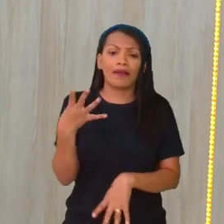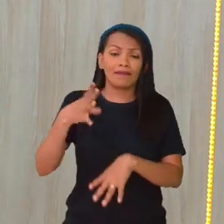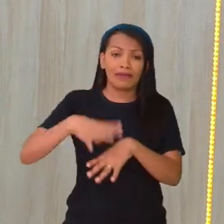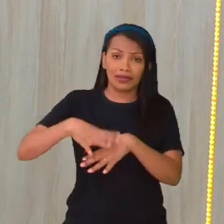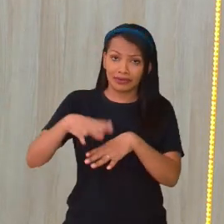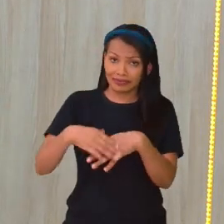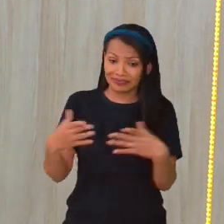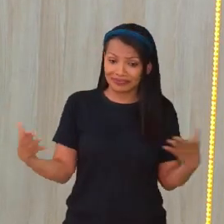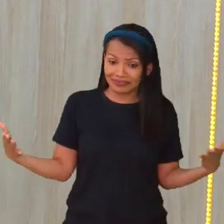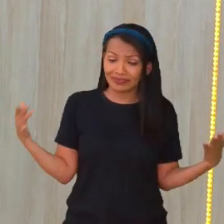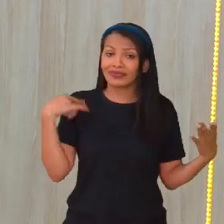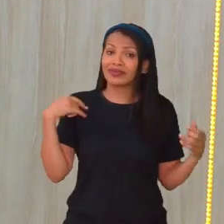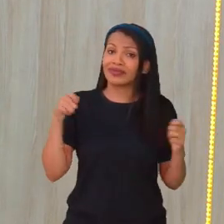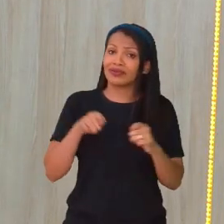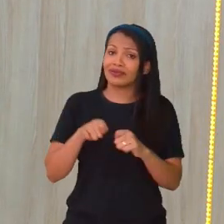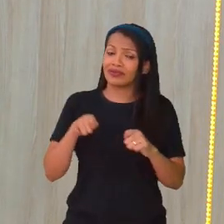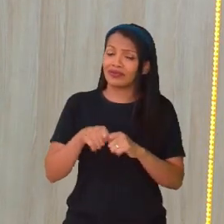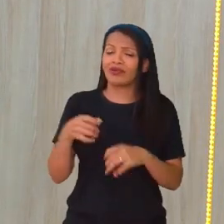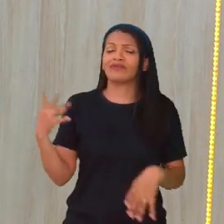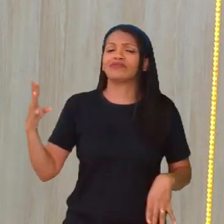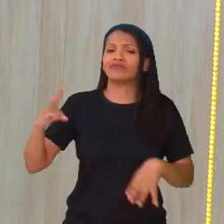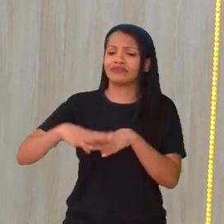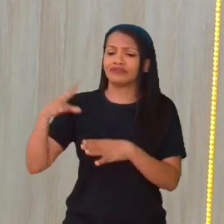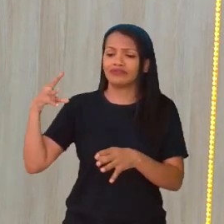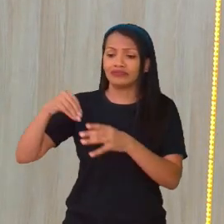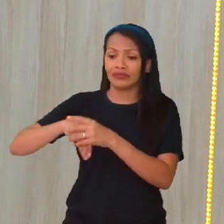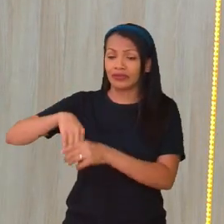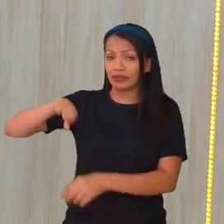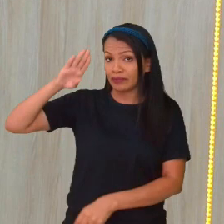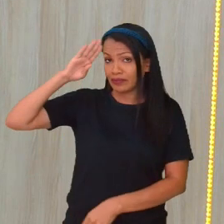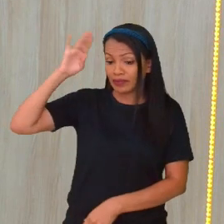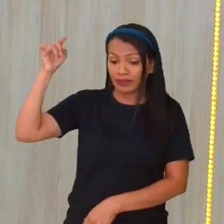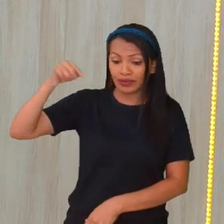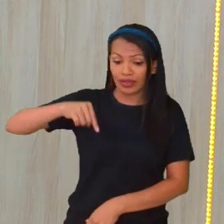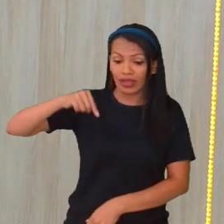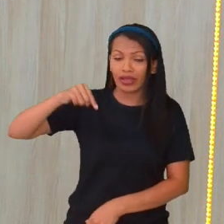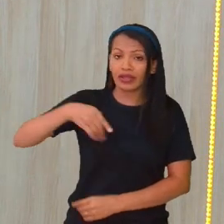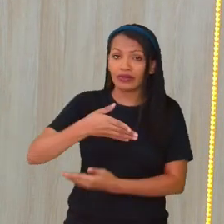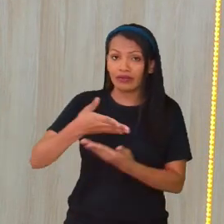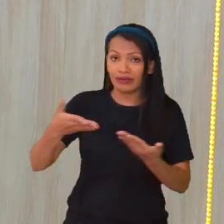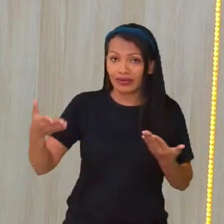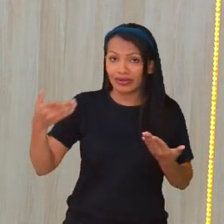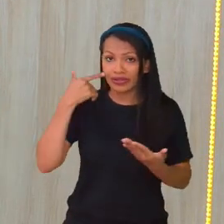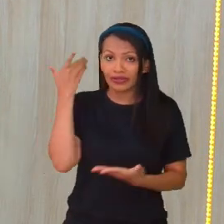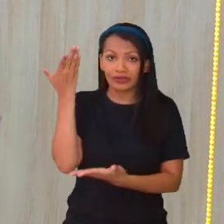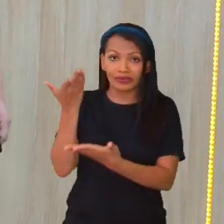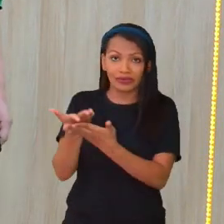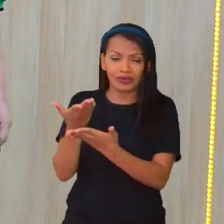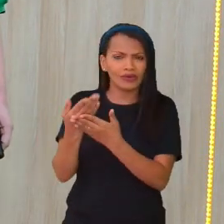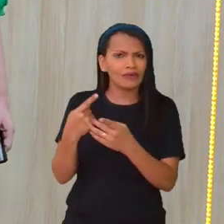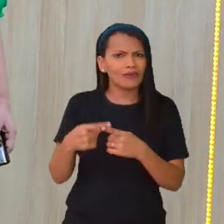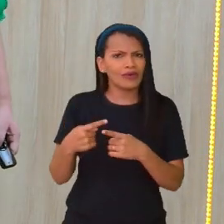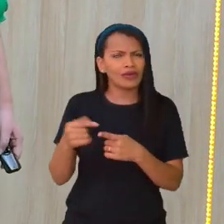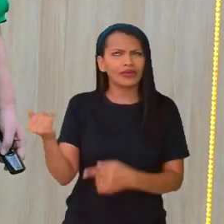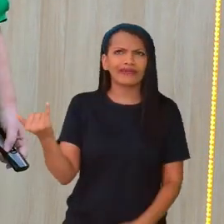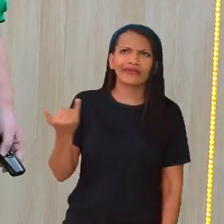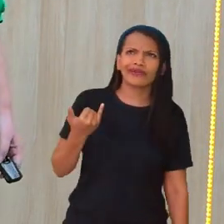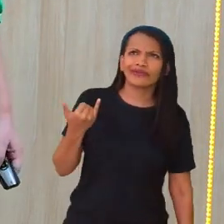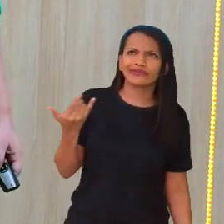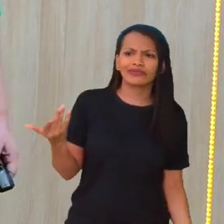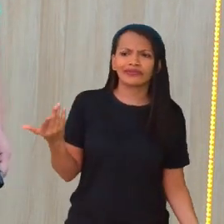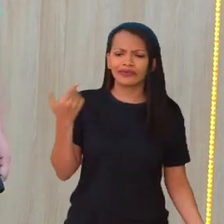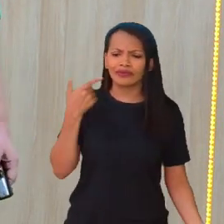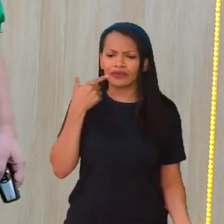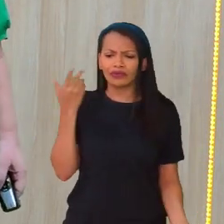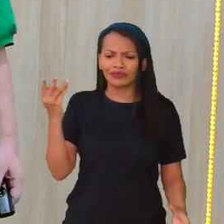matemática. Então, faz parte da matemática, principalmente aqui onde vocês estão estudando. Por que você está dizendo faz parte